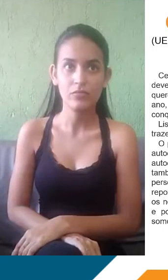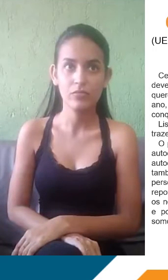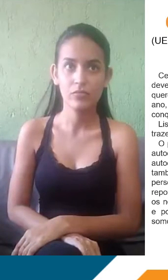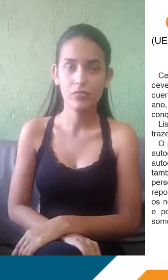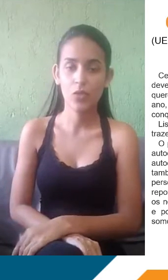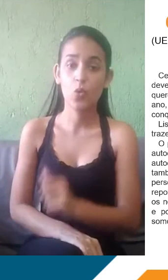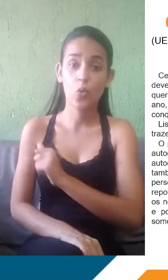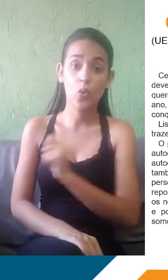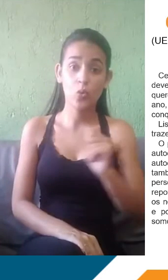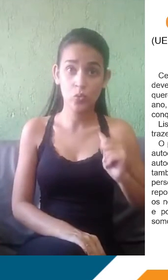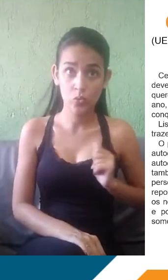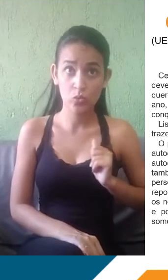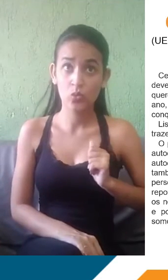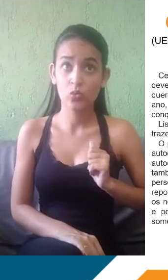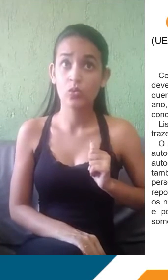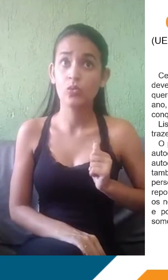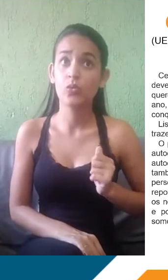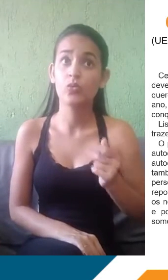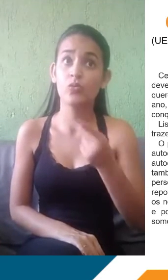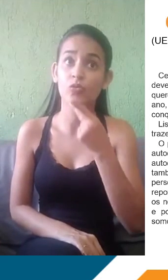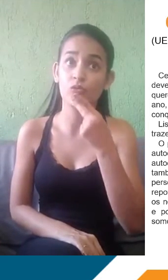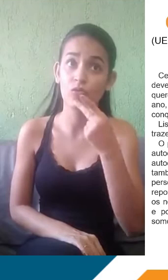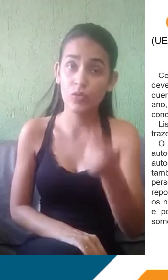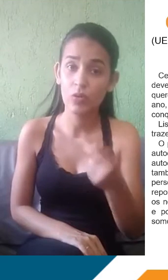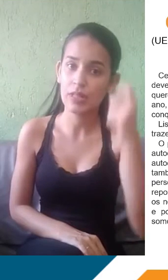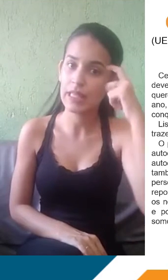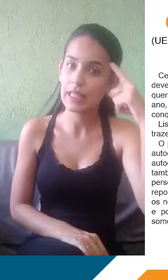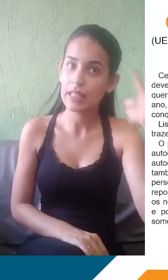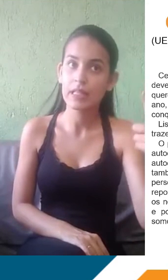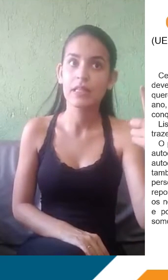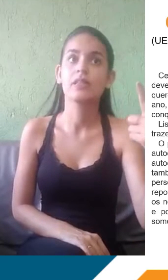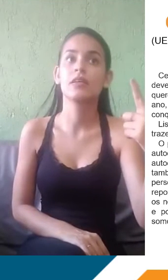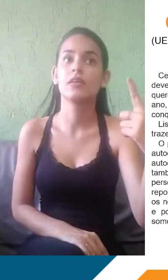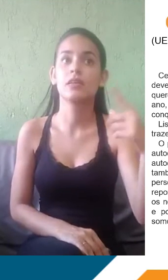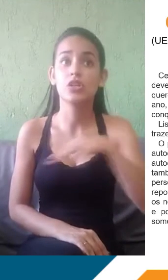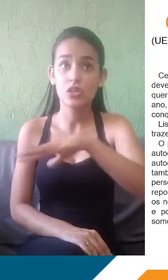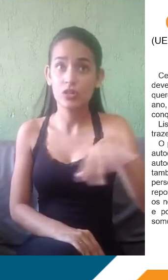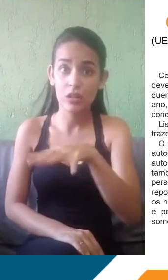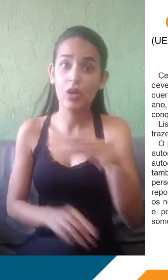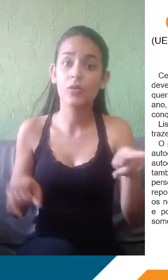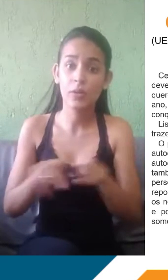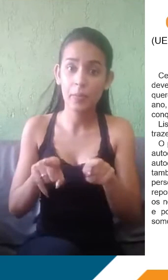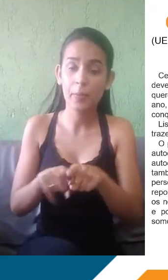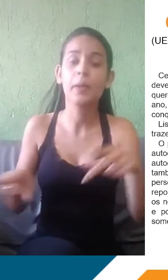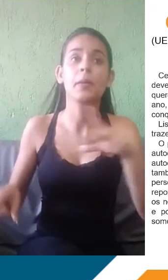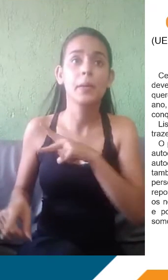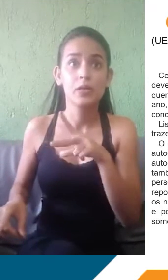Neste argumento, Rodrigo Lacerda formula uma premissa geral e uma premissa particular para relacioná-las à